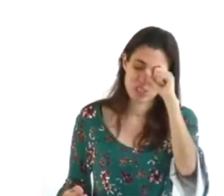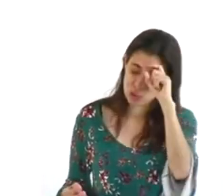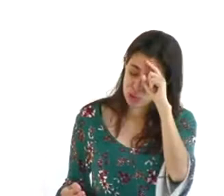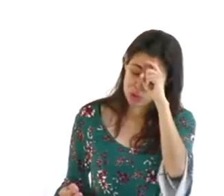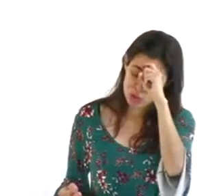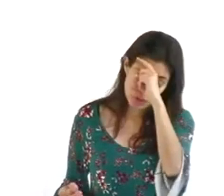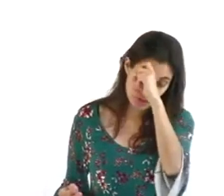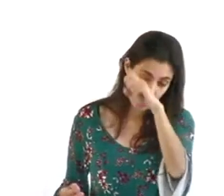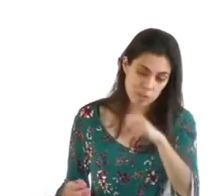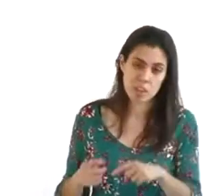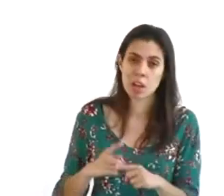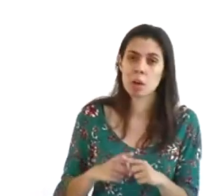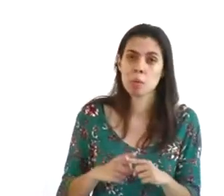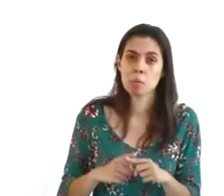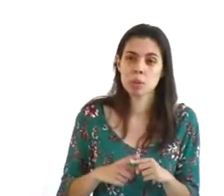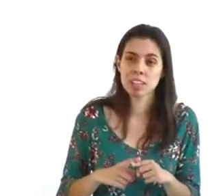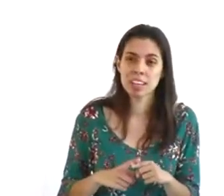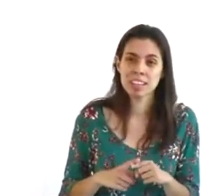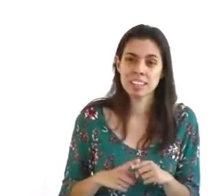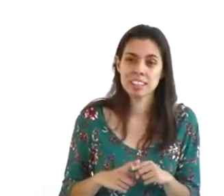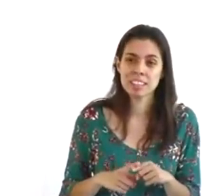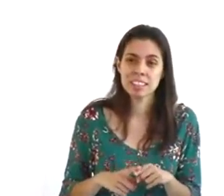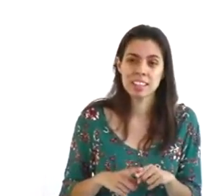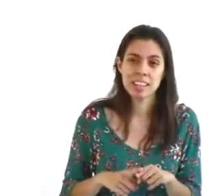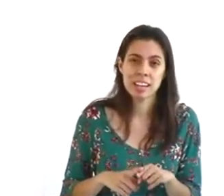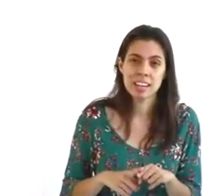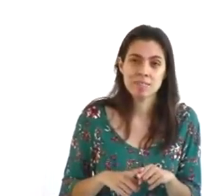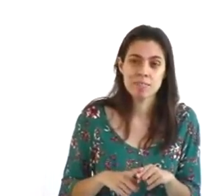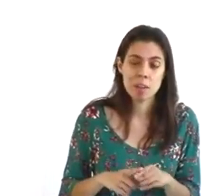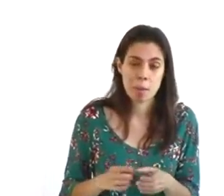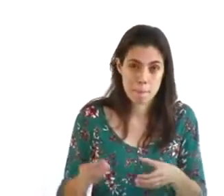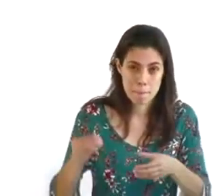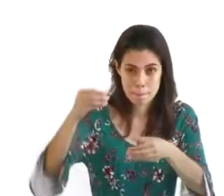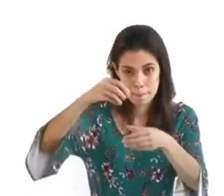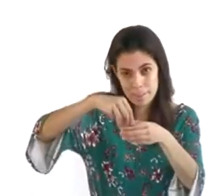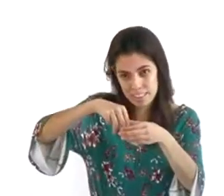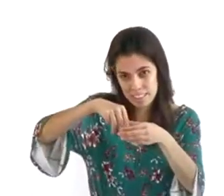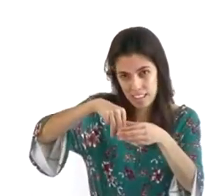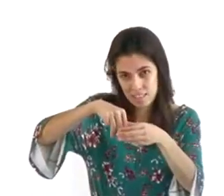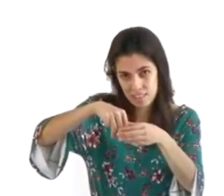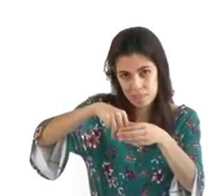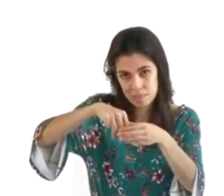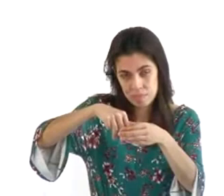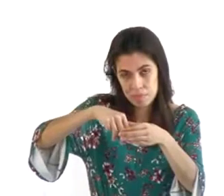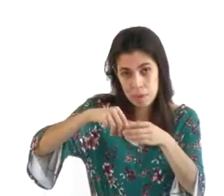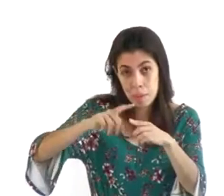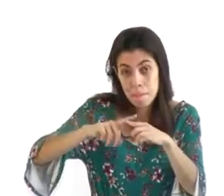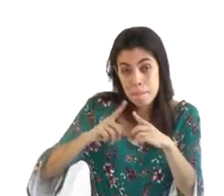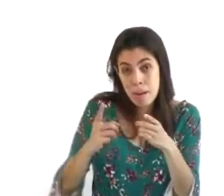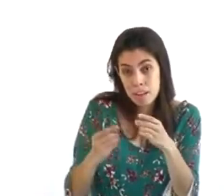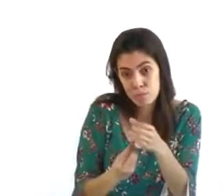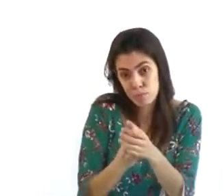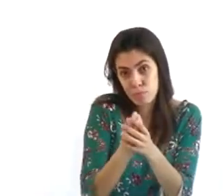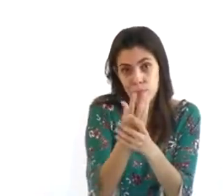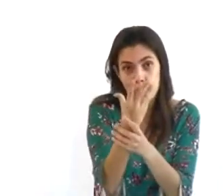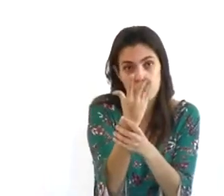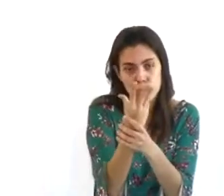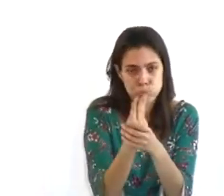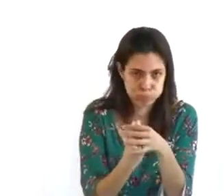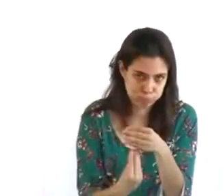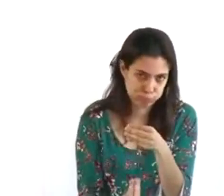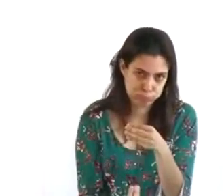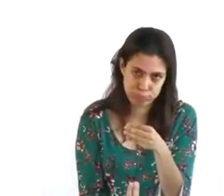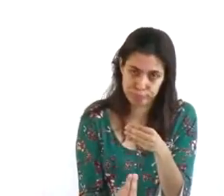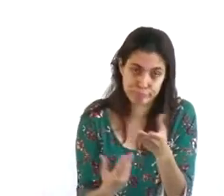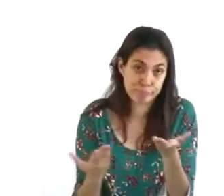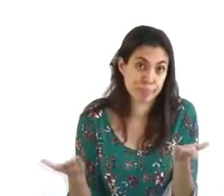ao cuidado da terra, com relação à vida que eles estavam levando. A história nos diz que eles tiveram apoio dos índios que